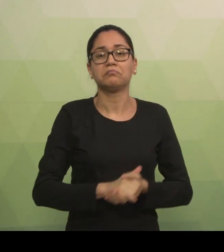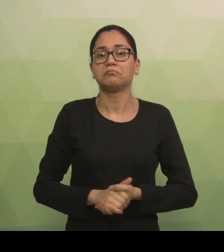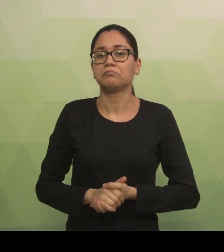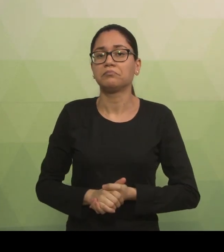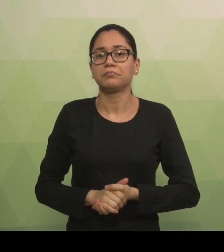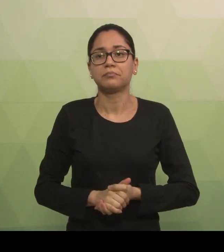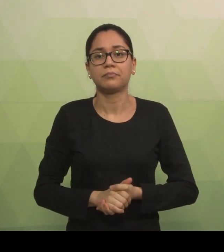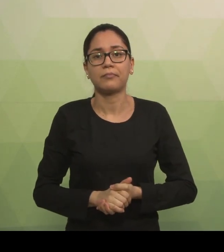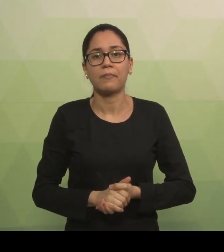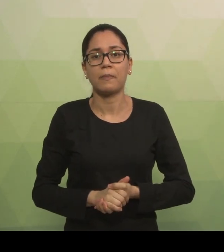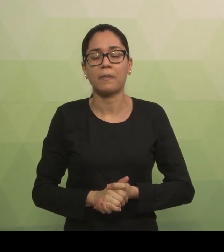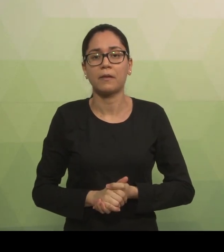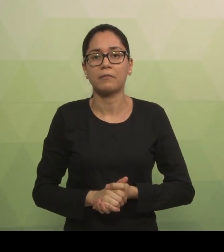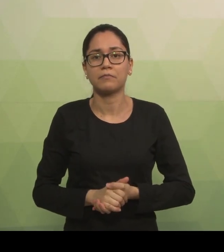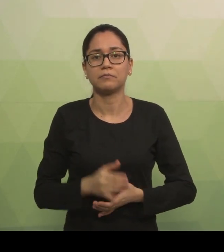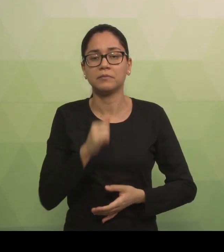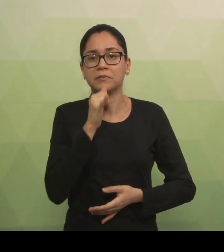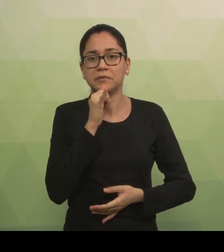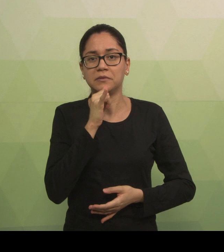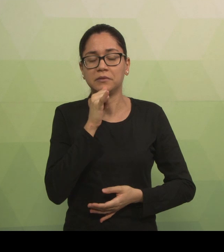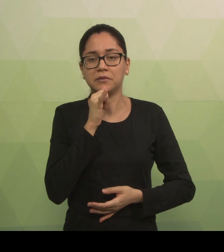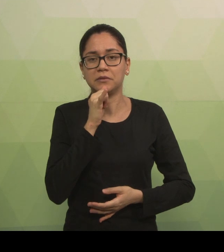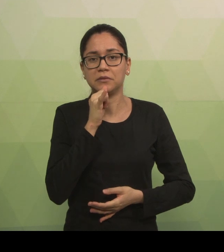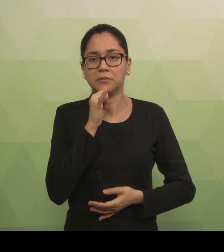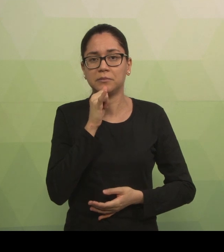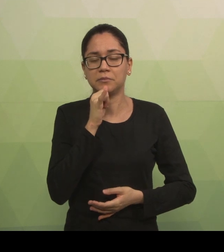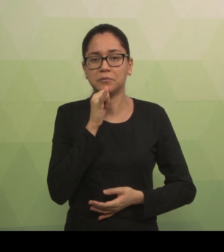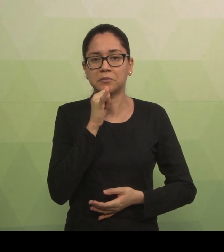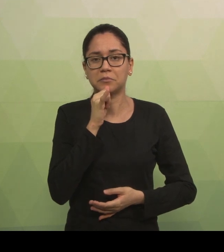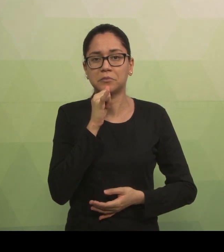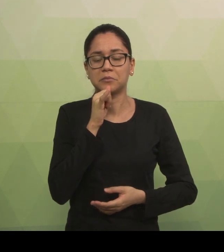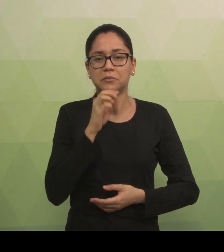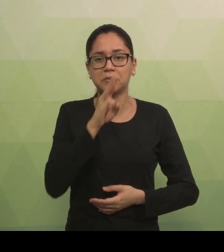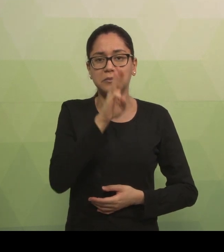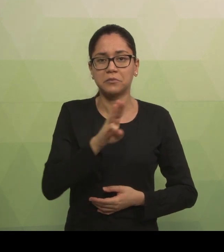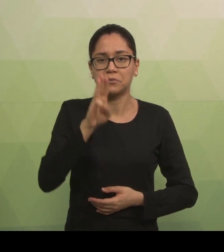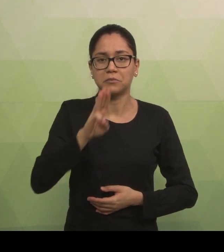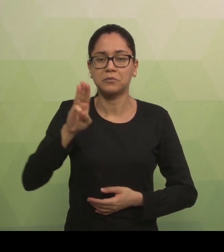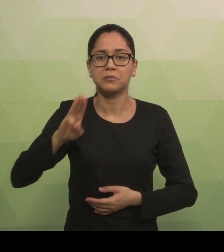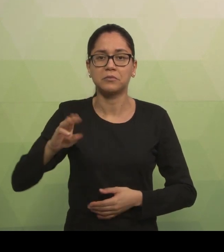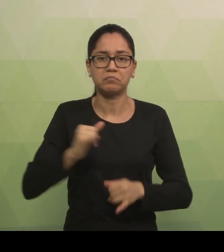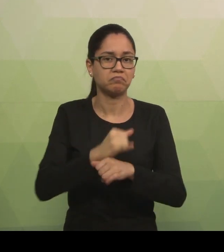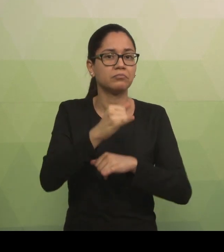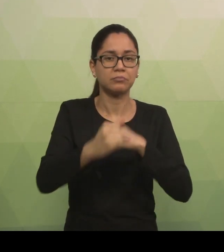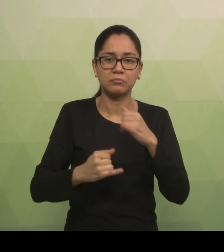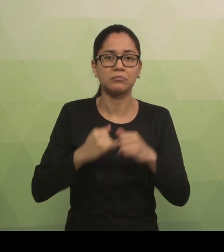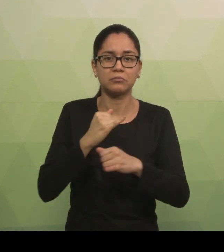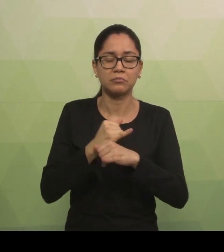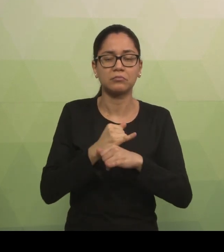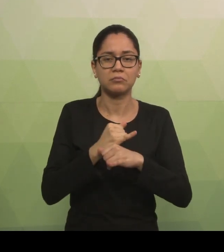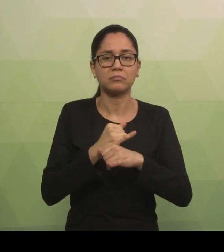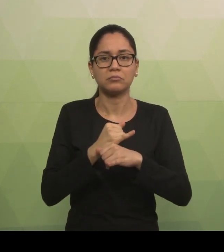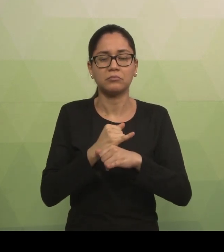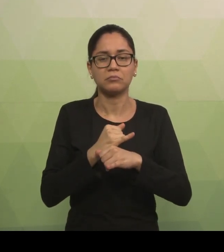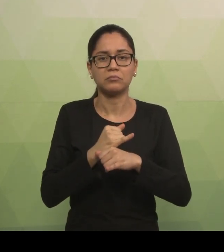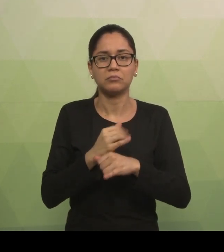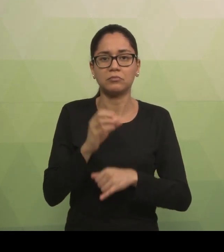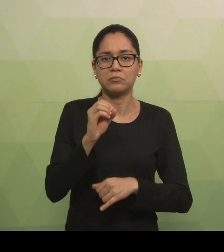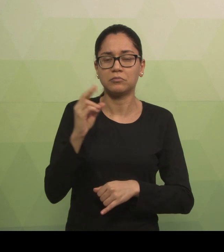tal interface. Um exemplo disso são os sites na internet, um menu de televisor ou um